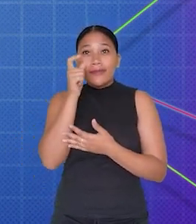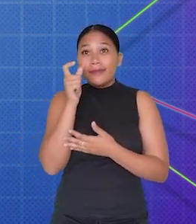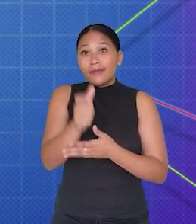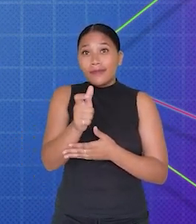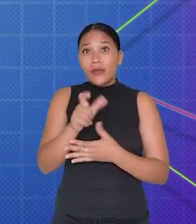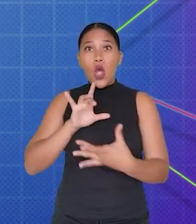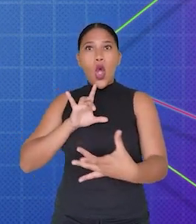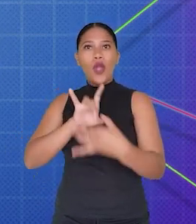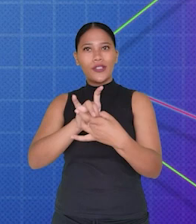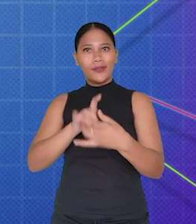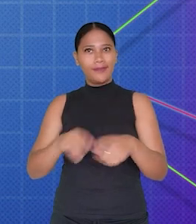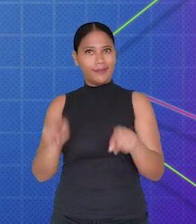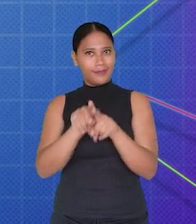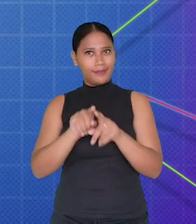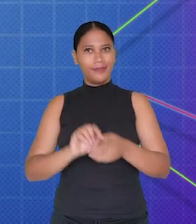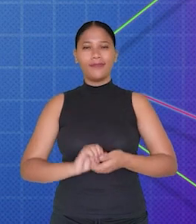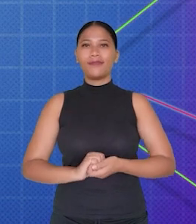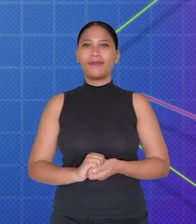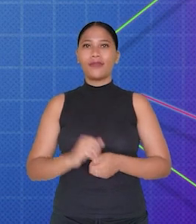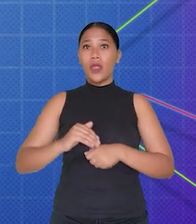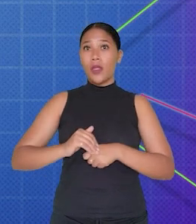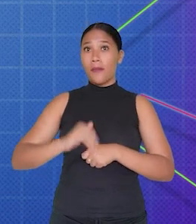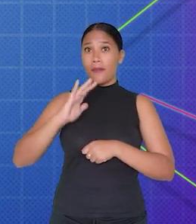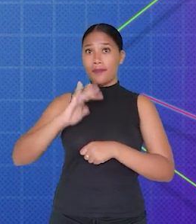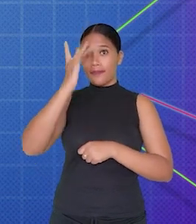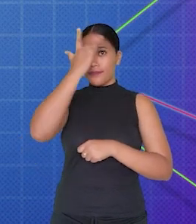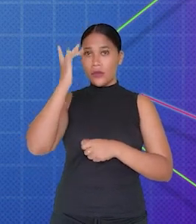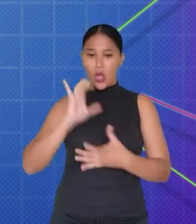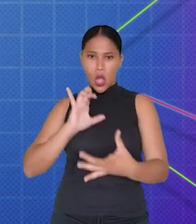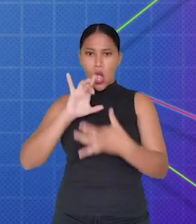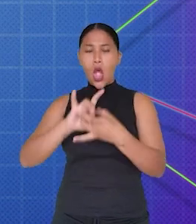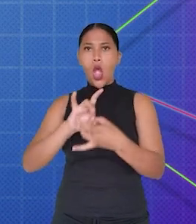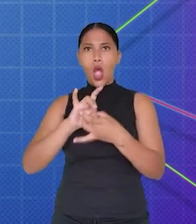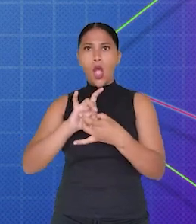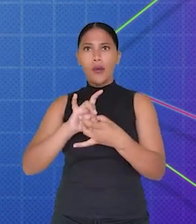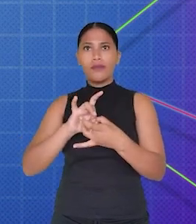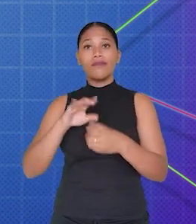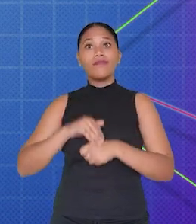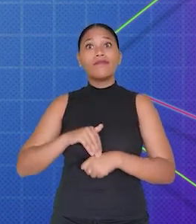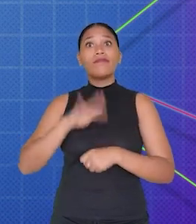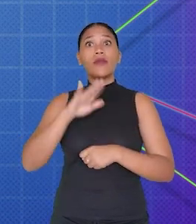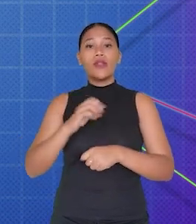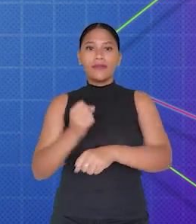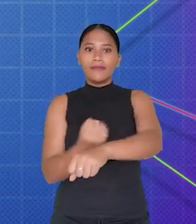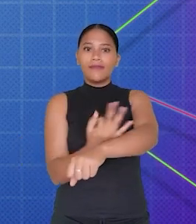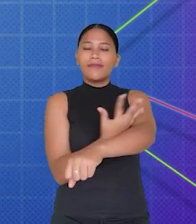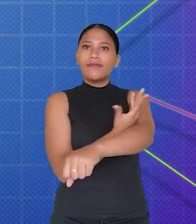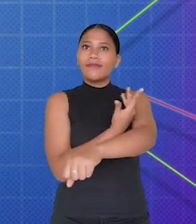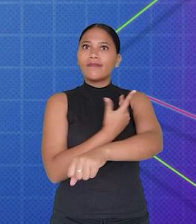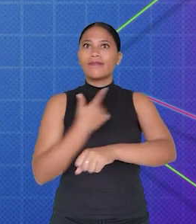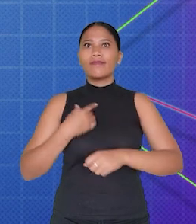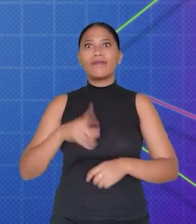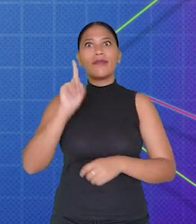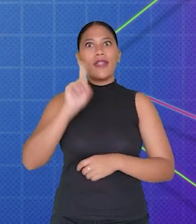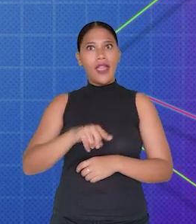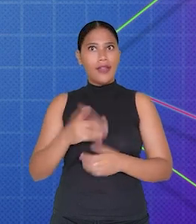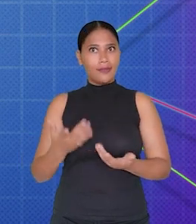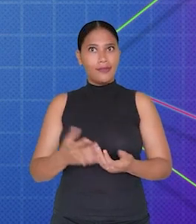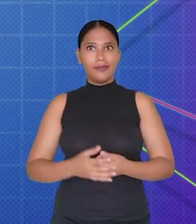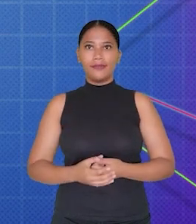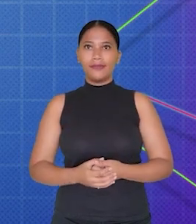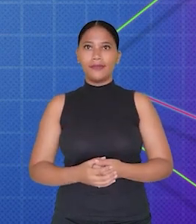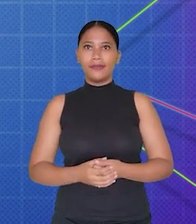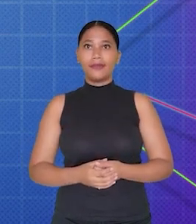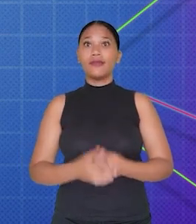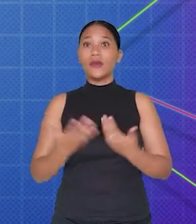a conexão com os personagens. Quanto mais o jogador se conecta com o personagem, mais emocionante e memorável a história